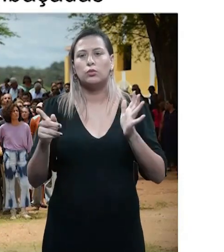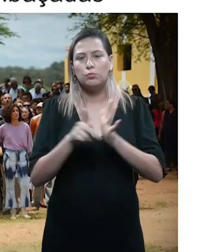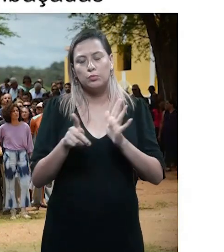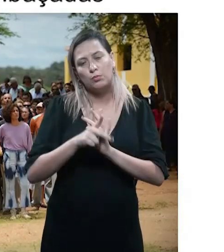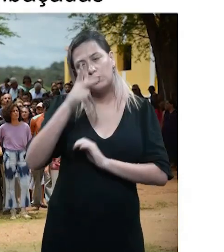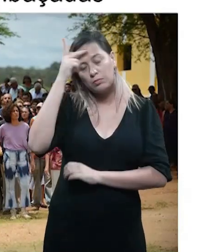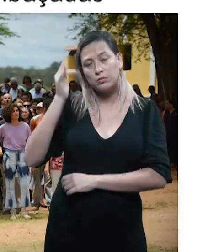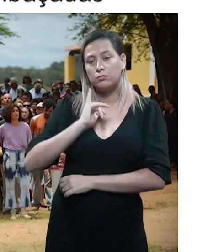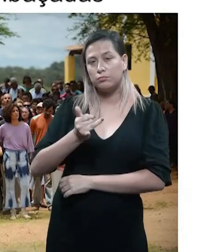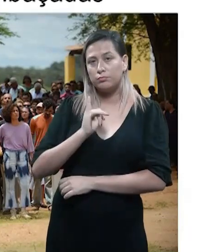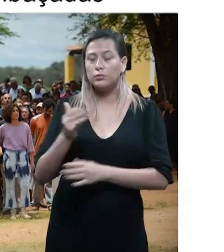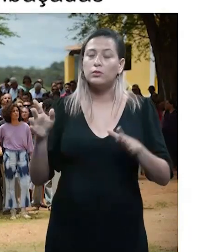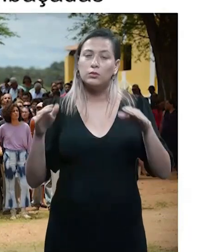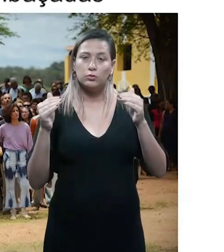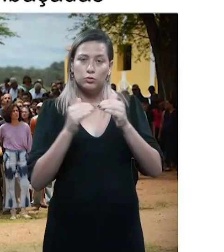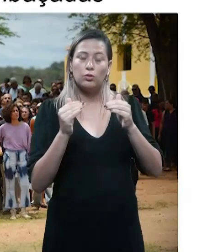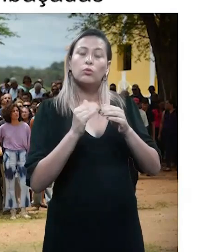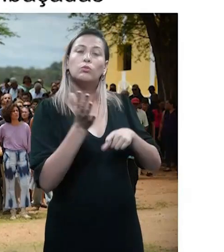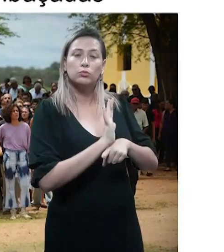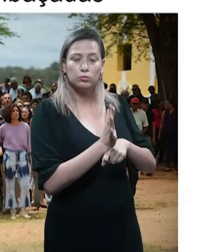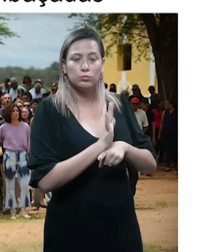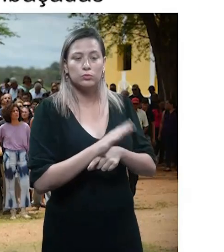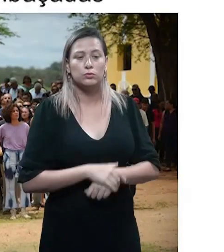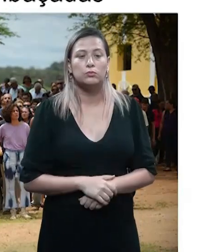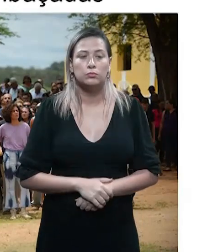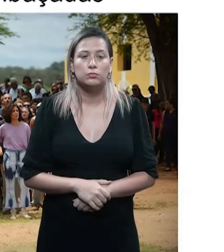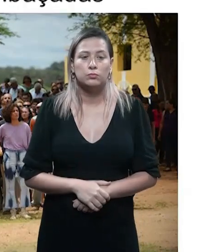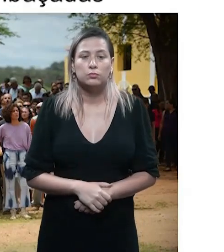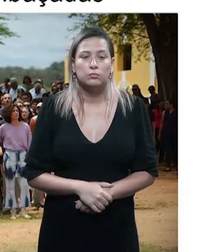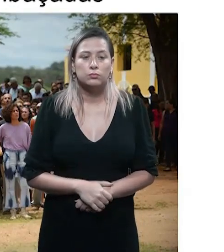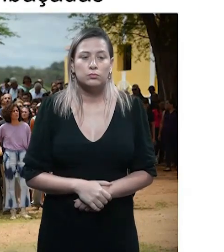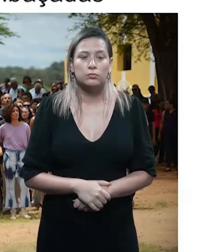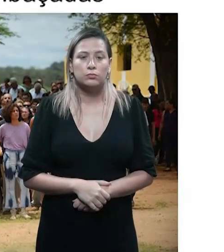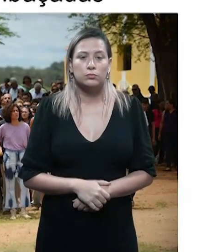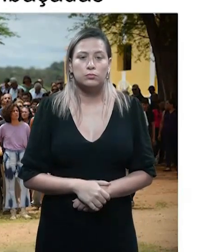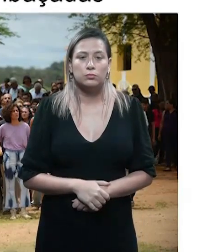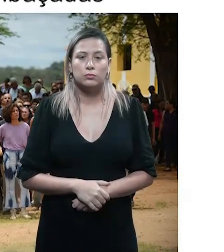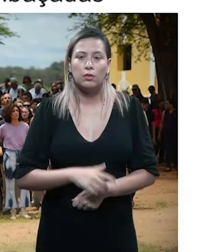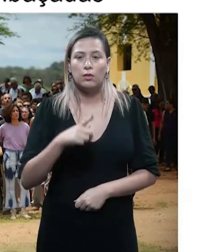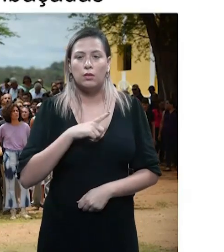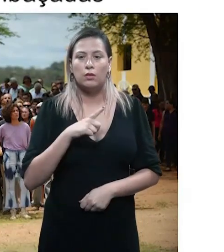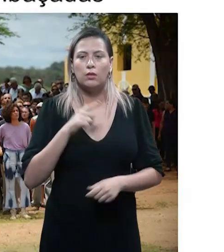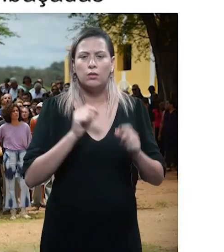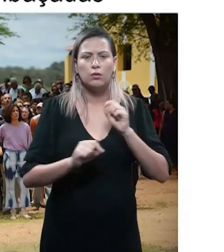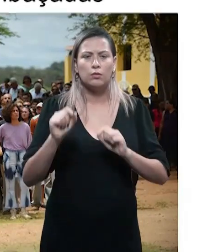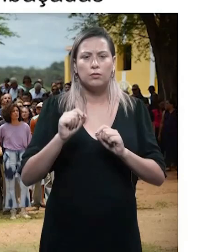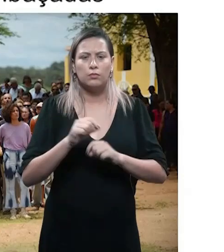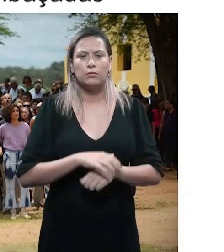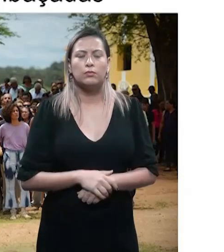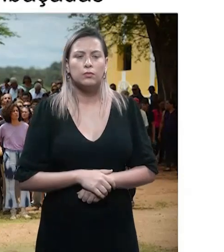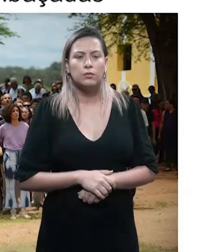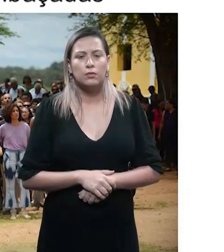narrador seria algo como uma voice-over sobre essa cena, que é um deítico. Tem o timbre de